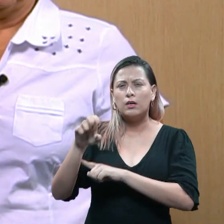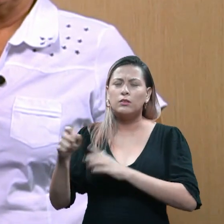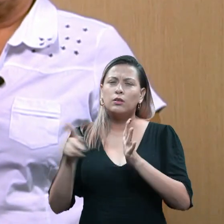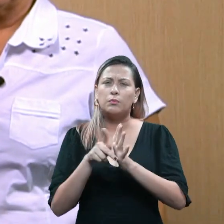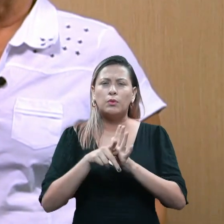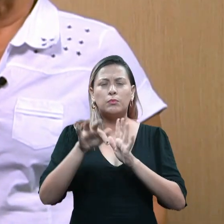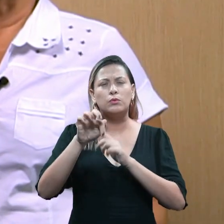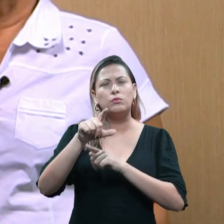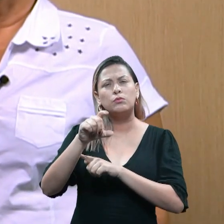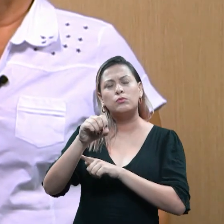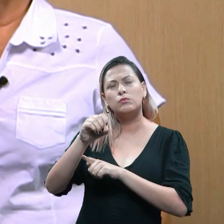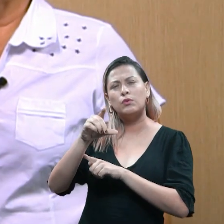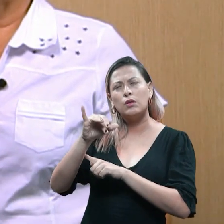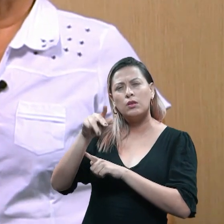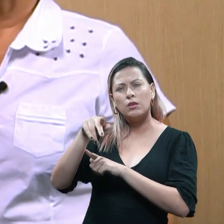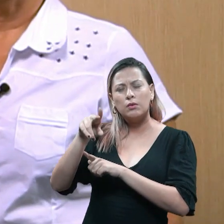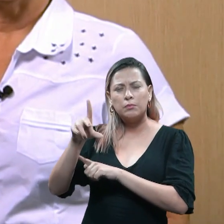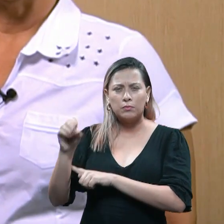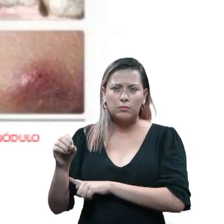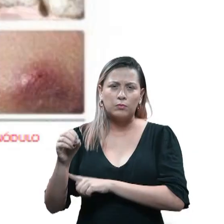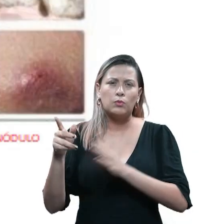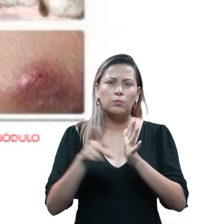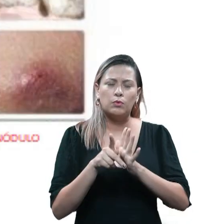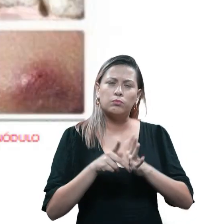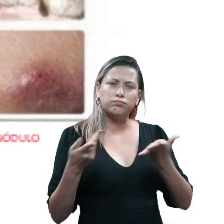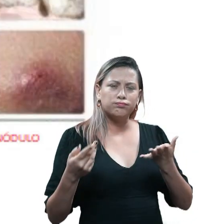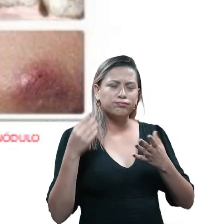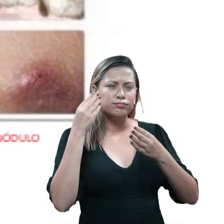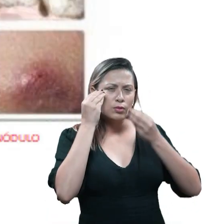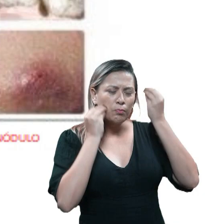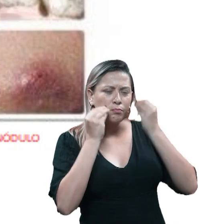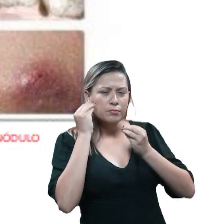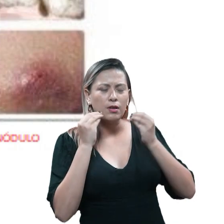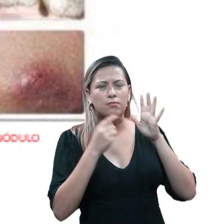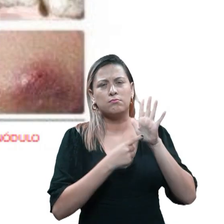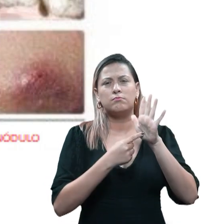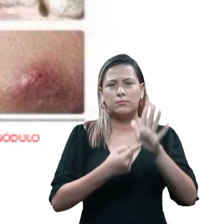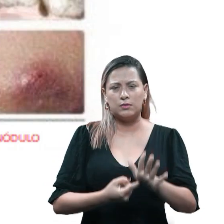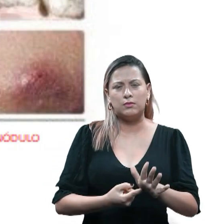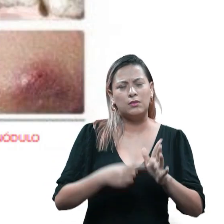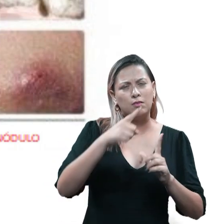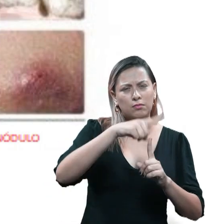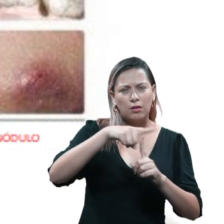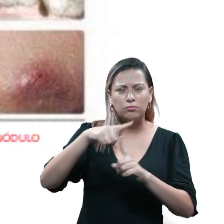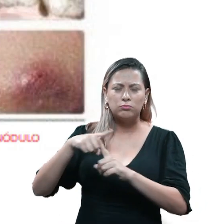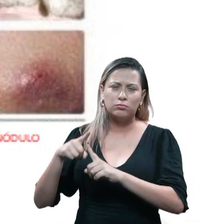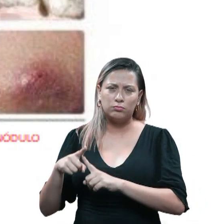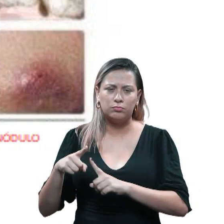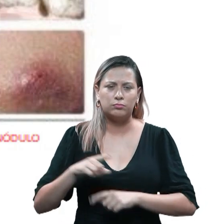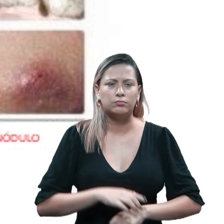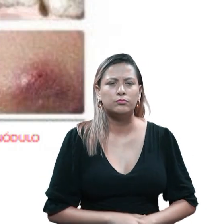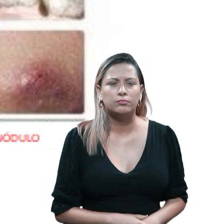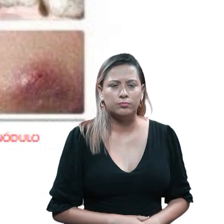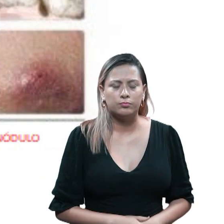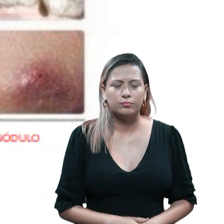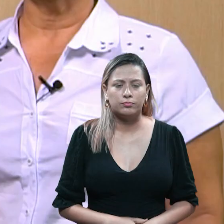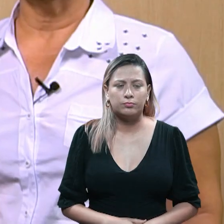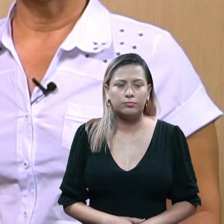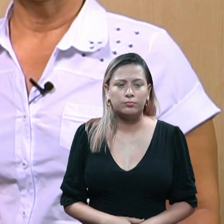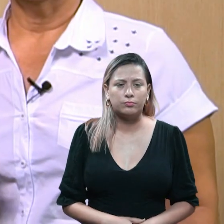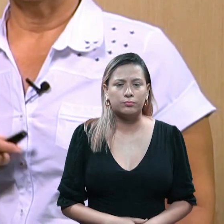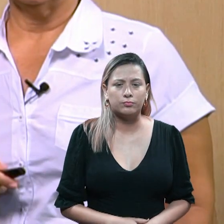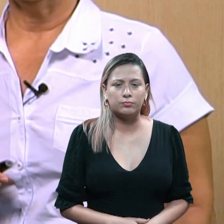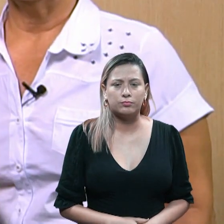folículo pilosebáceo e que ela pode apresentar diferentes níveis de